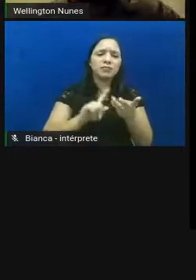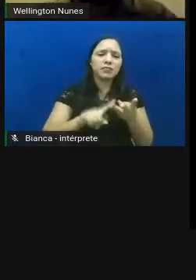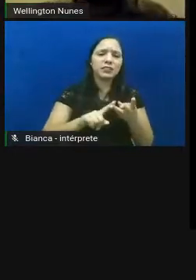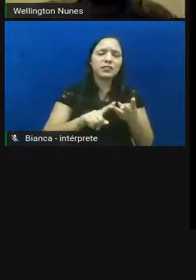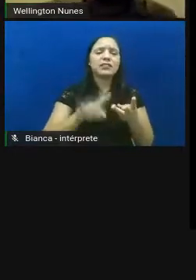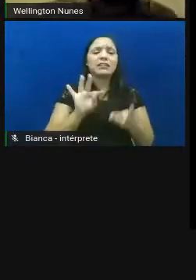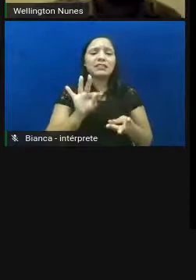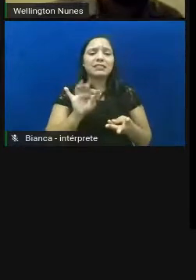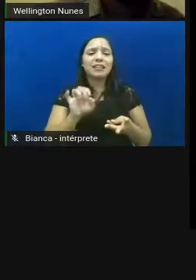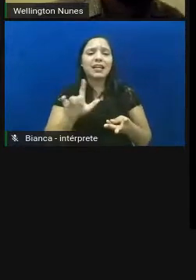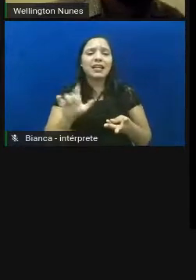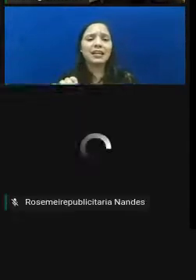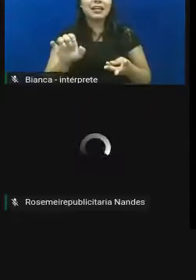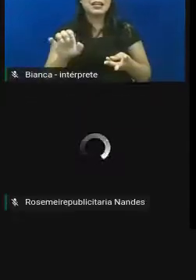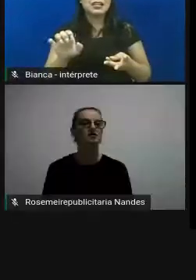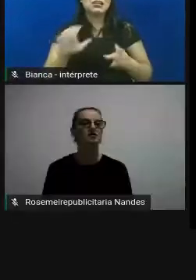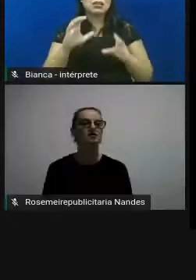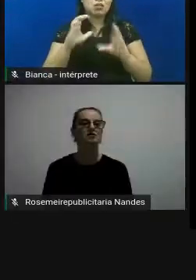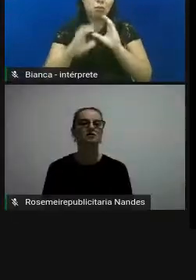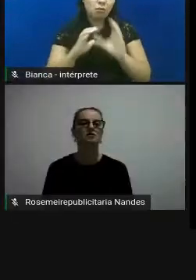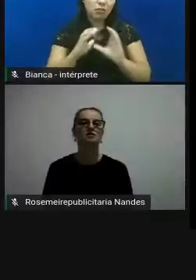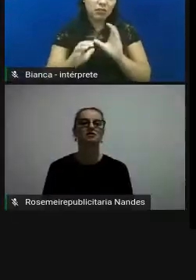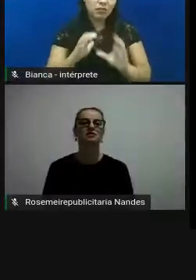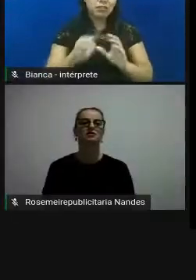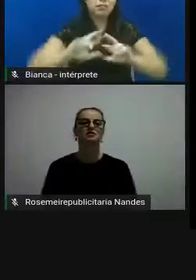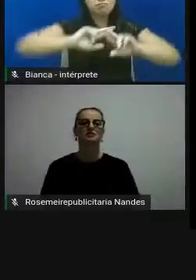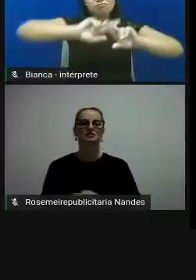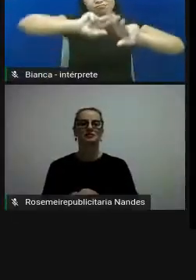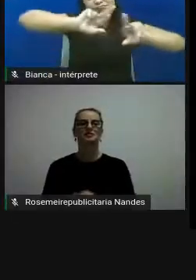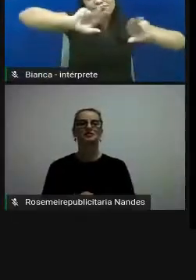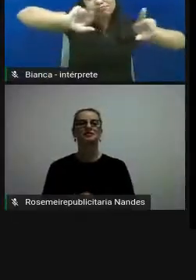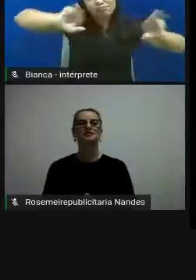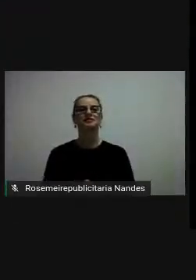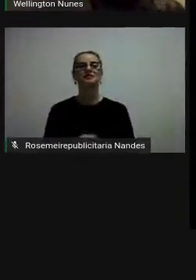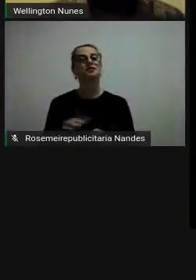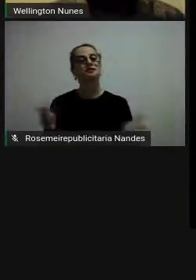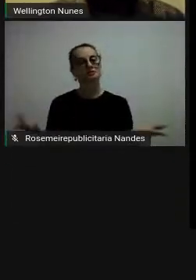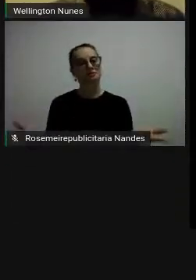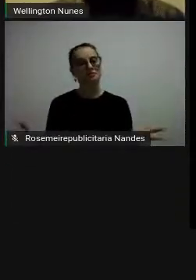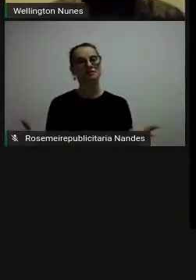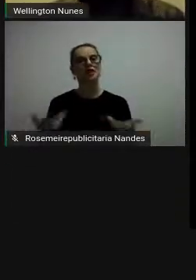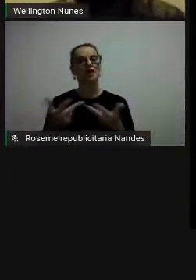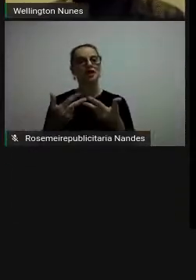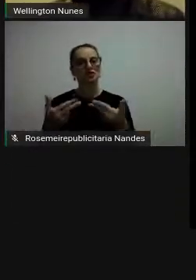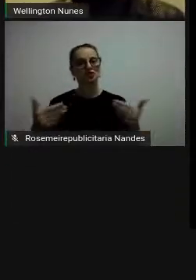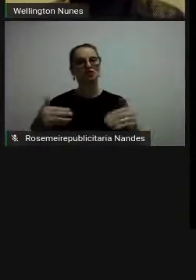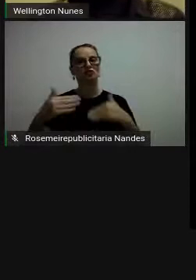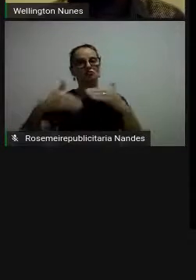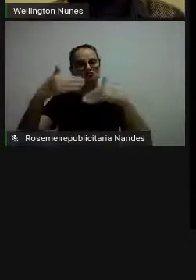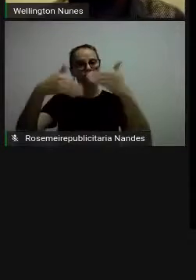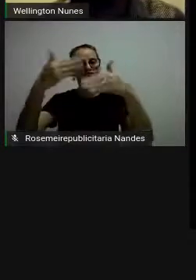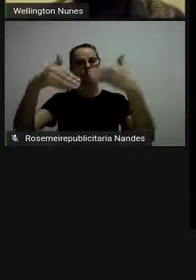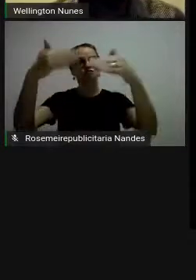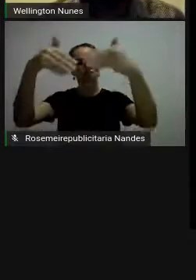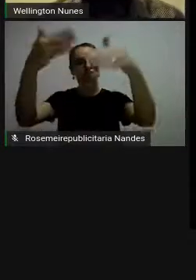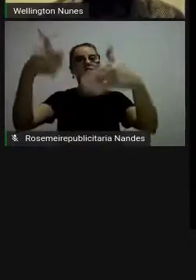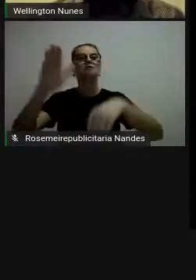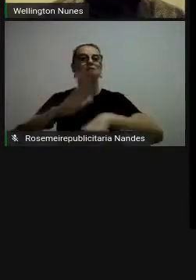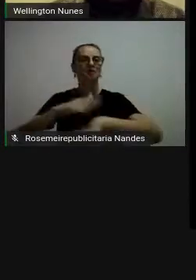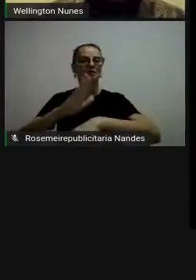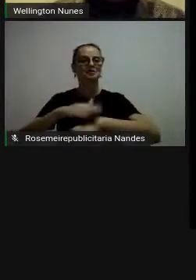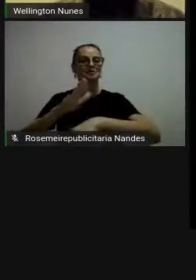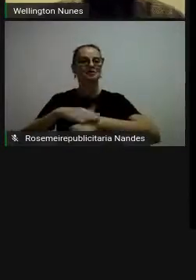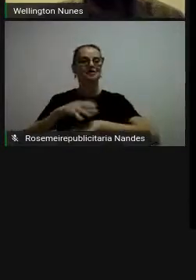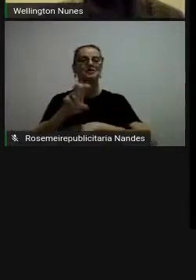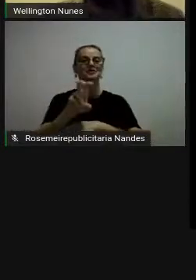de antenas, enfim. E a tendência é que as coisas evoluam cada vez mais, o